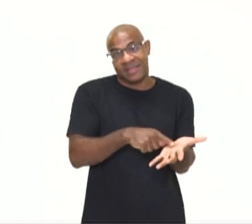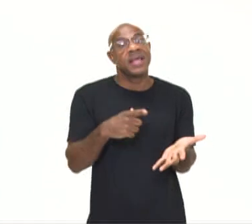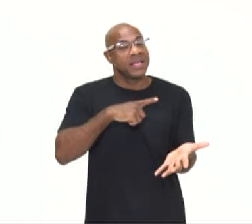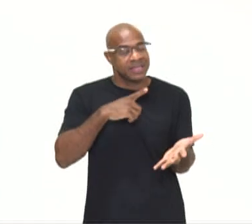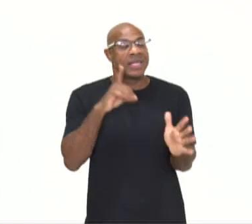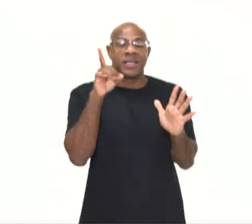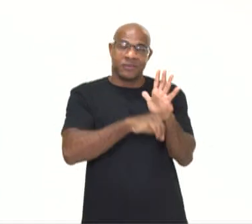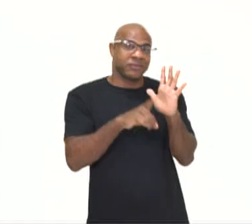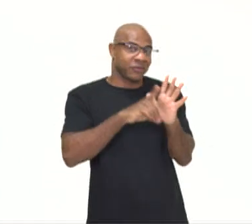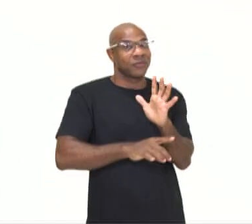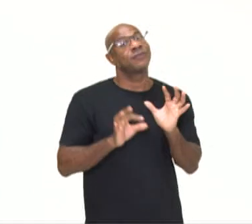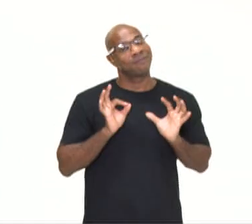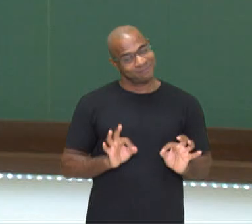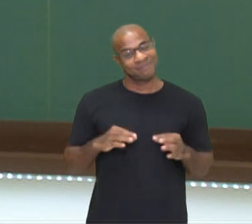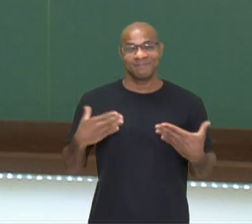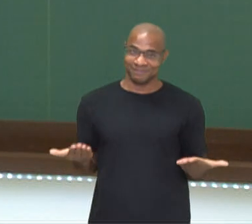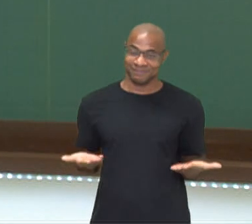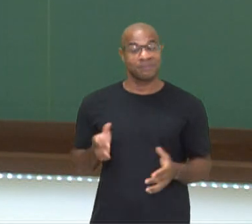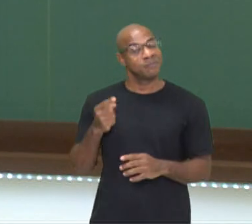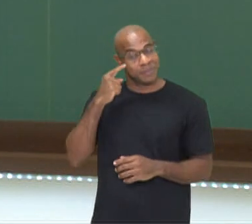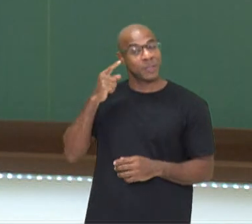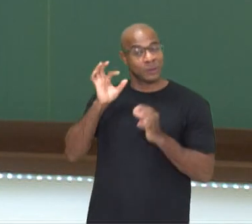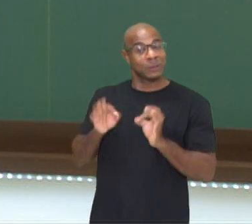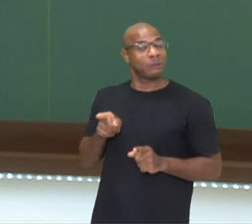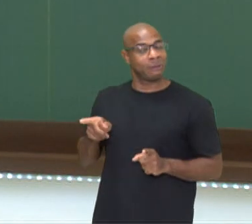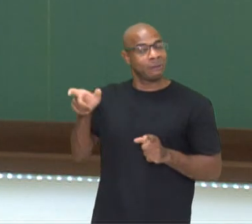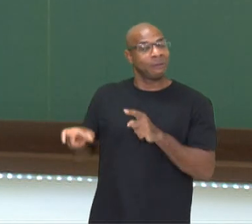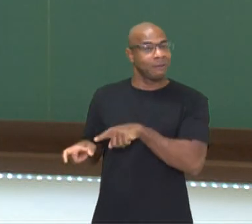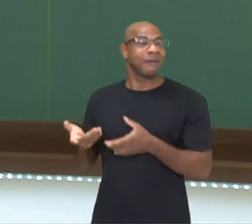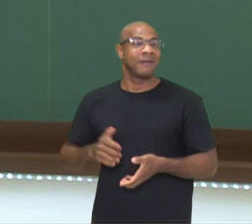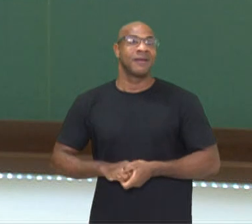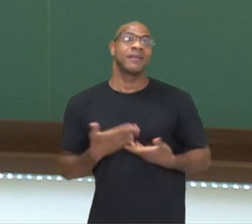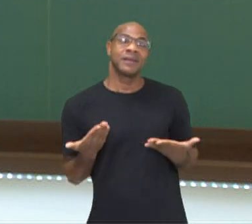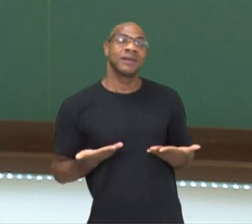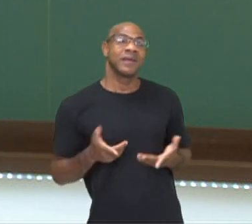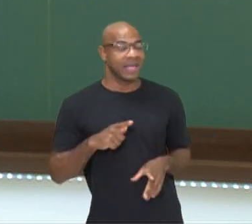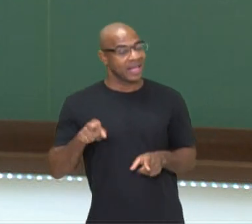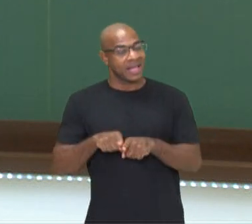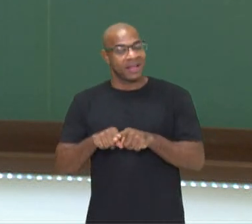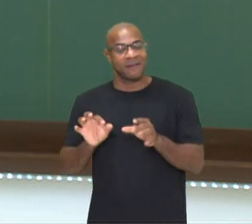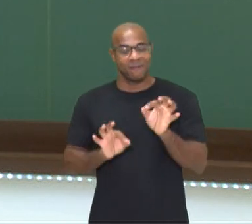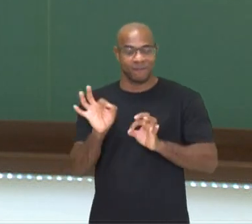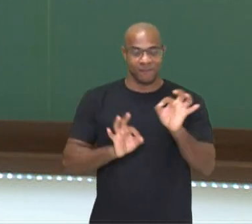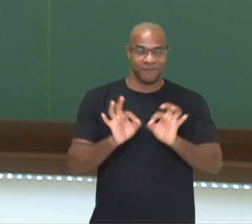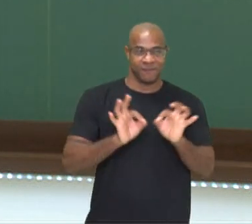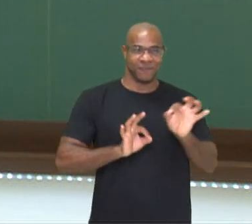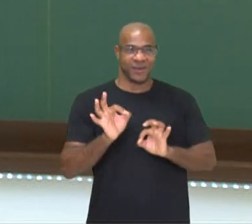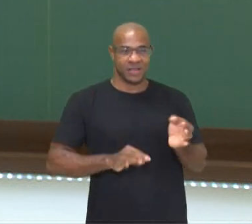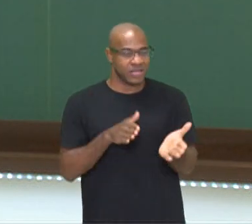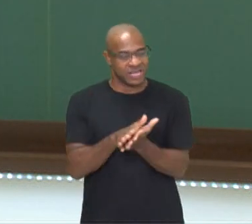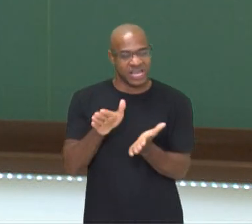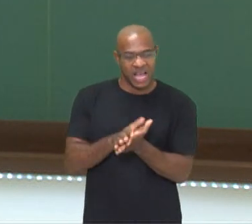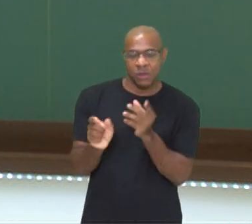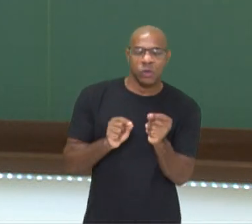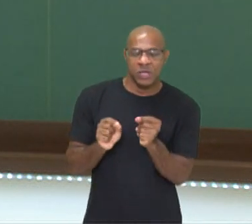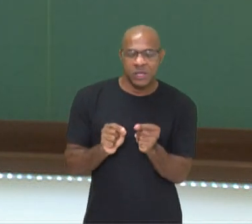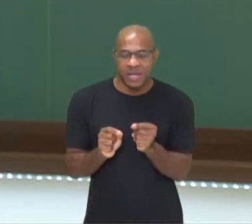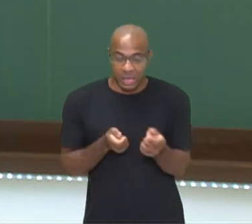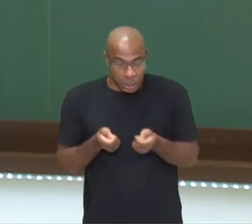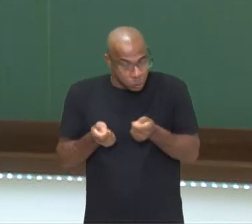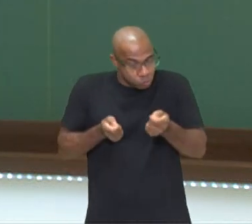desconto. Correto, né? Pensou certo, Joyce. Para isso, ela fez um planejamento de ganhos e gastos mensais,